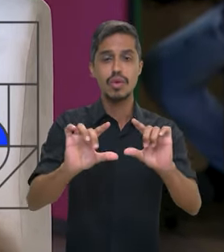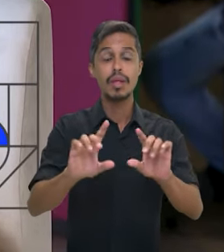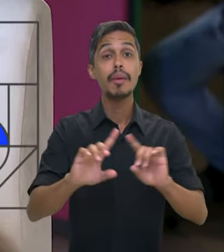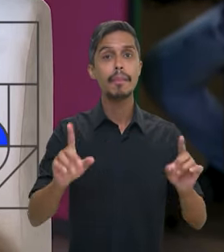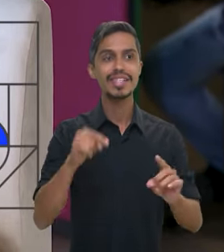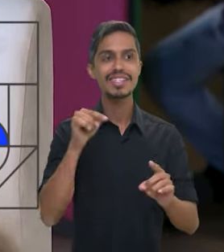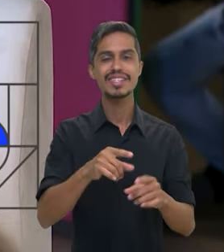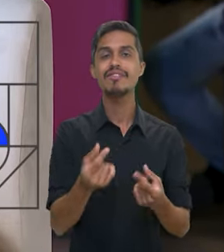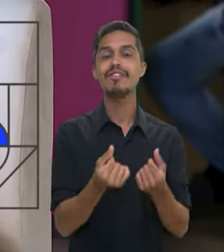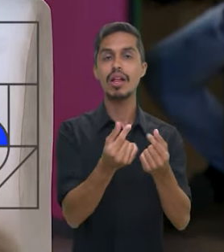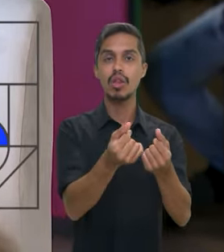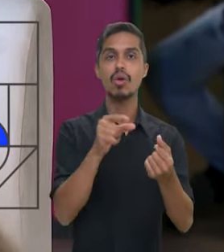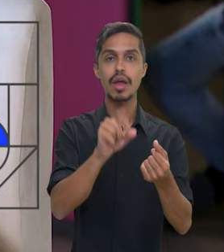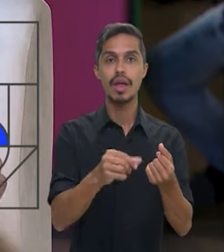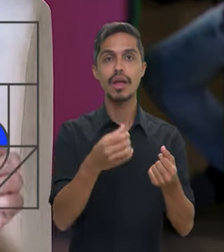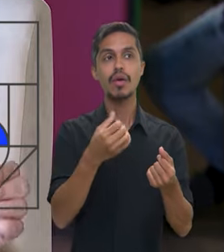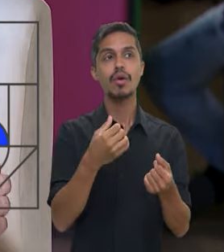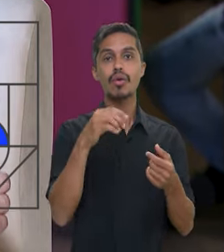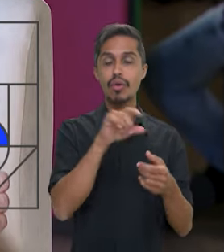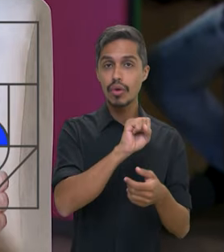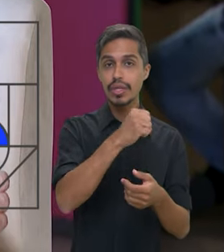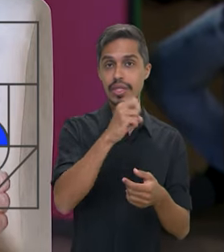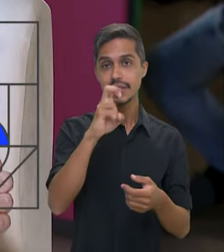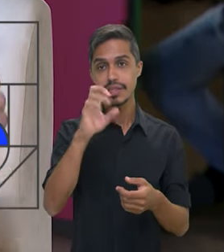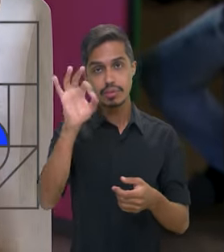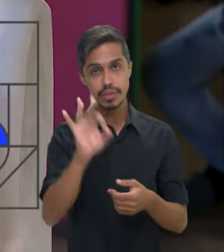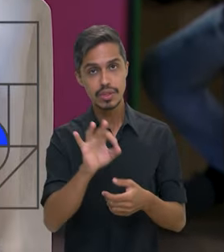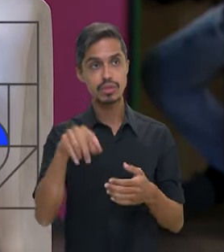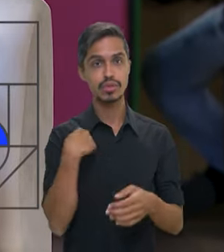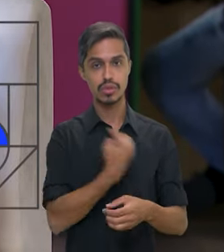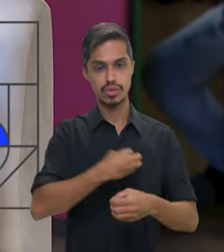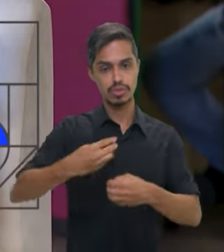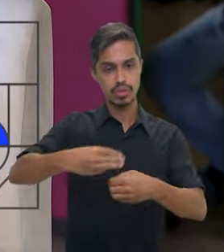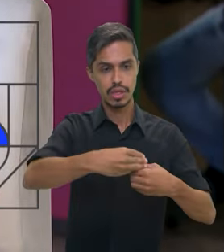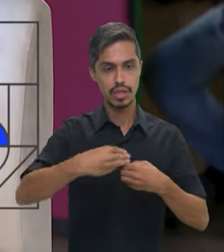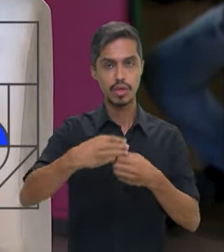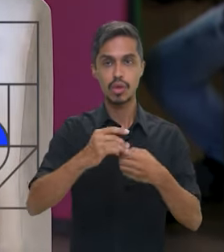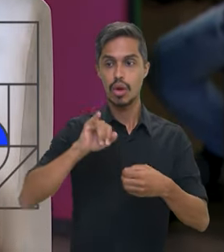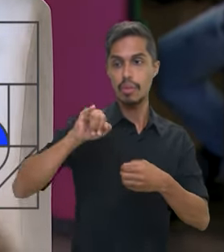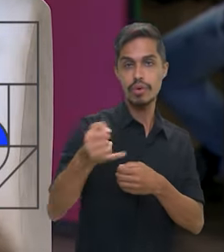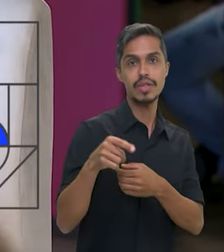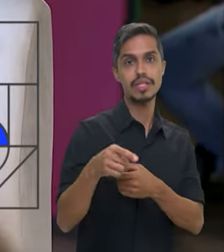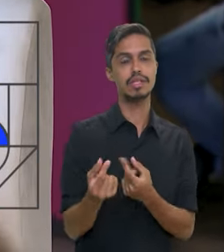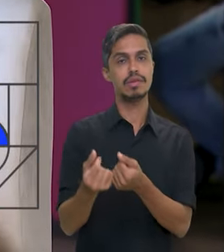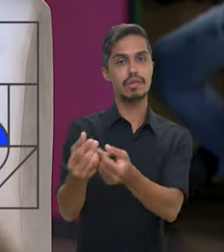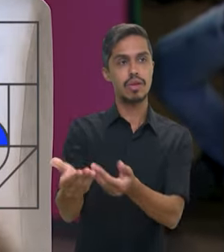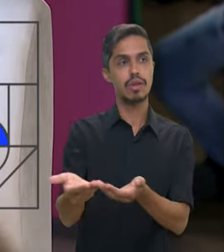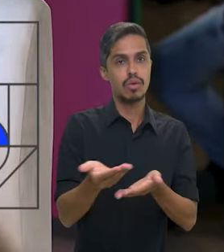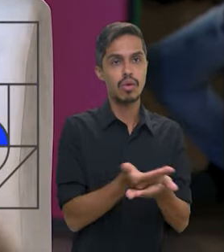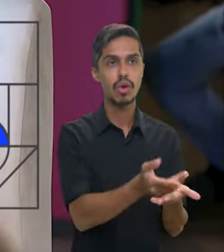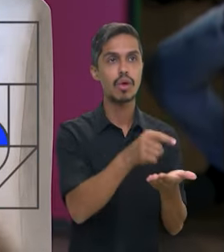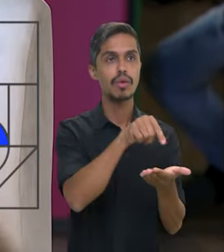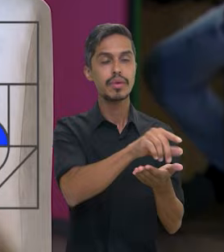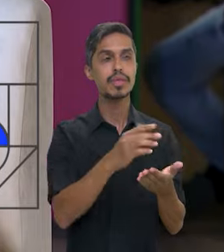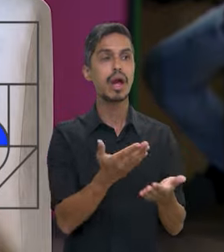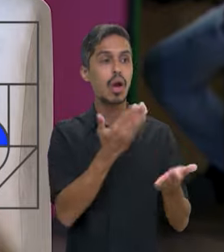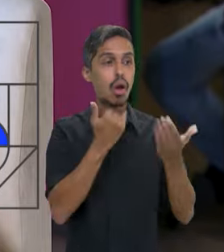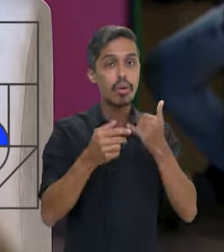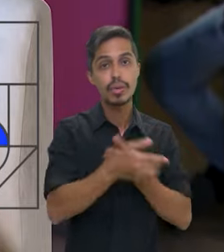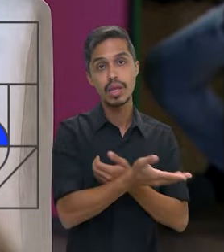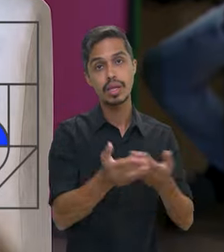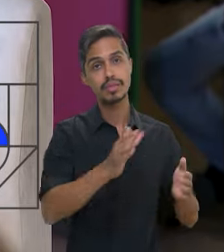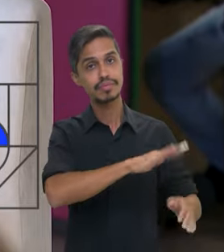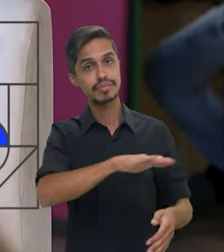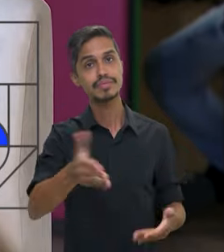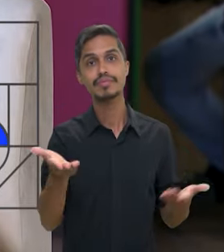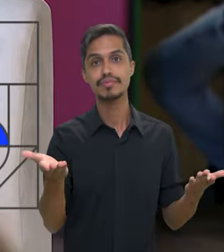valor é um valor fundamental. 85% dos nossos municípios usam esse valor que é distribuído pelo governo federal, que é encaminhado pelo governo federal para